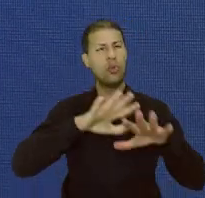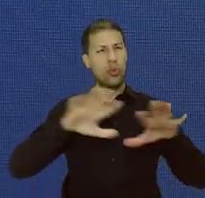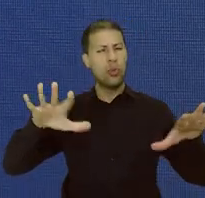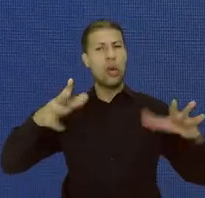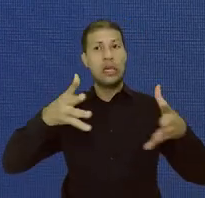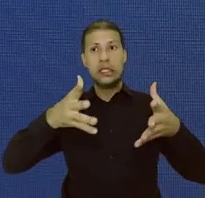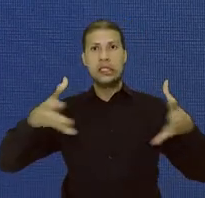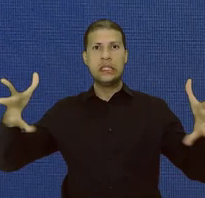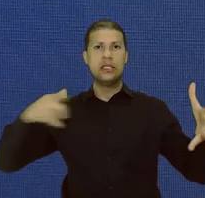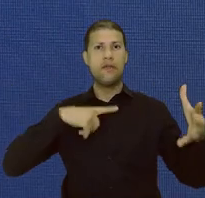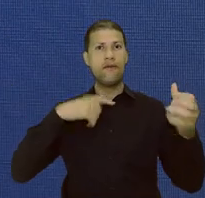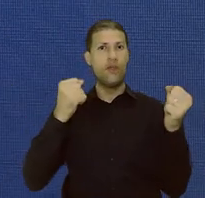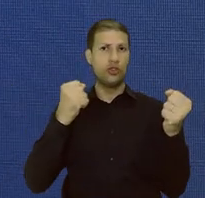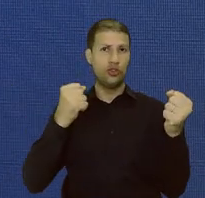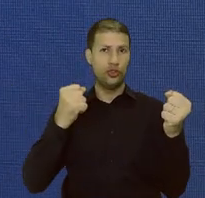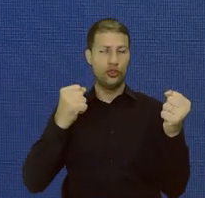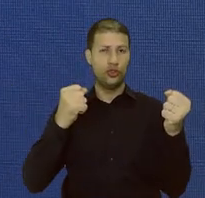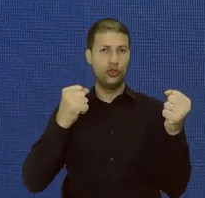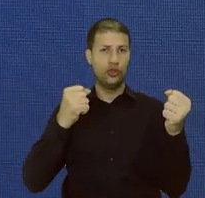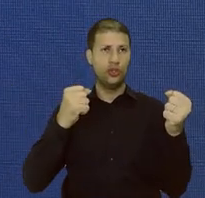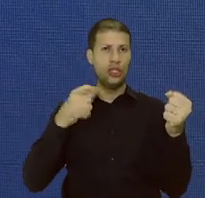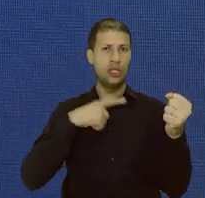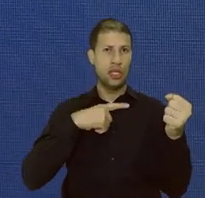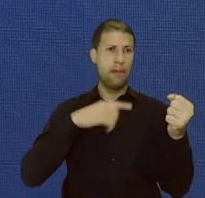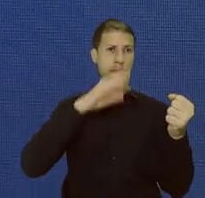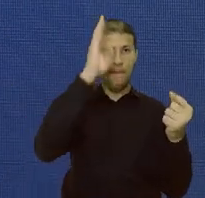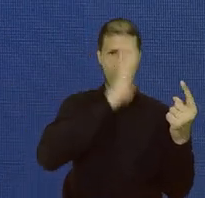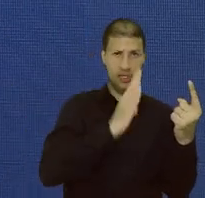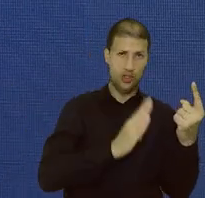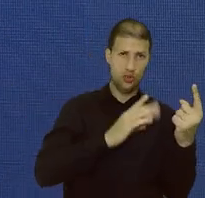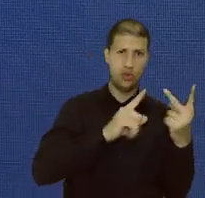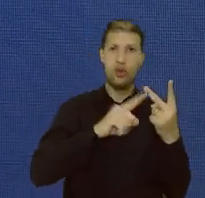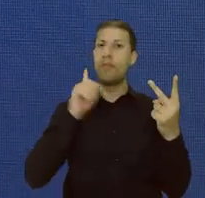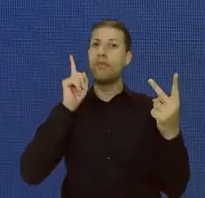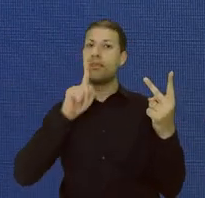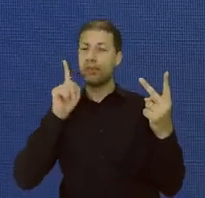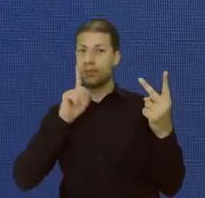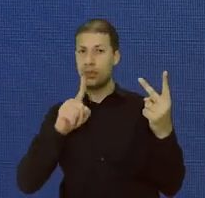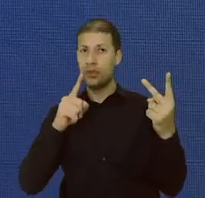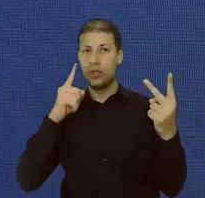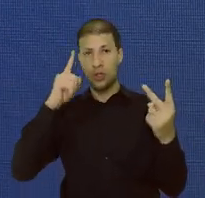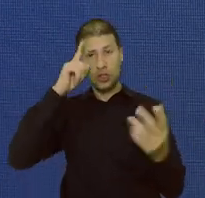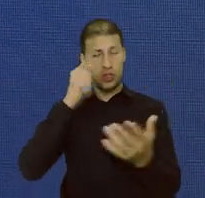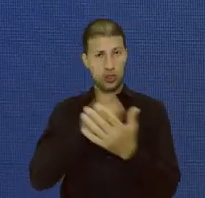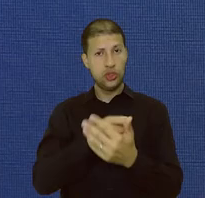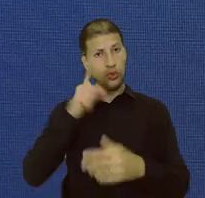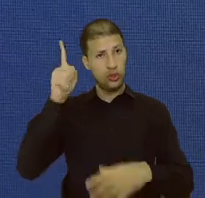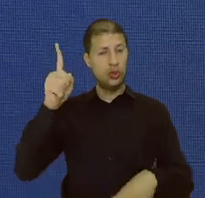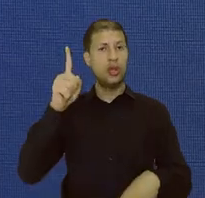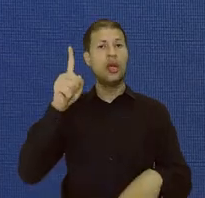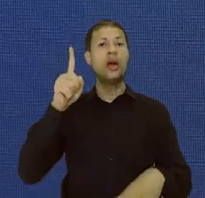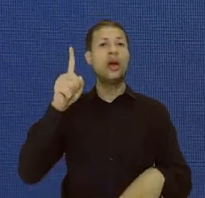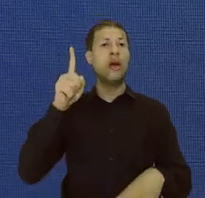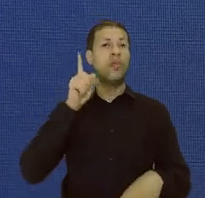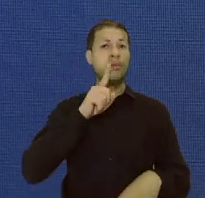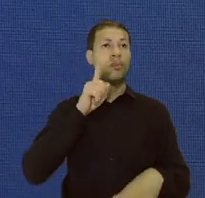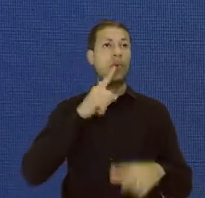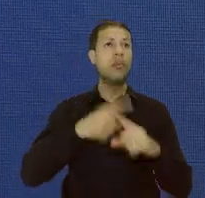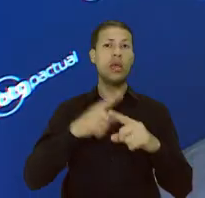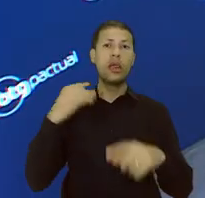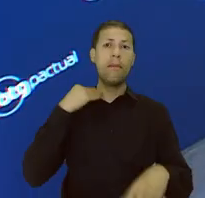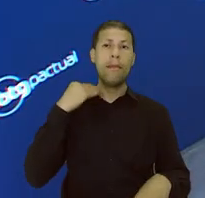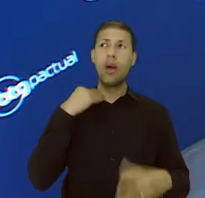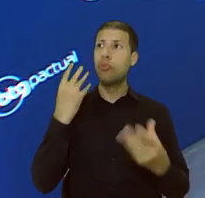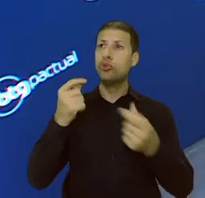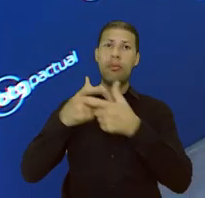a expansão entre Brasil ou Estados Unidos a gente foi Decidiu ir para os Estados Unidos porque você tinha muito mais banco existe uma